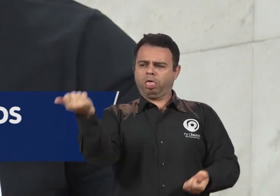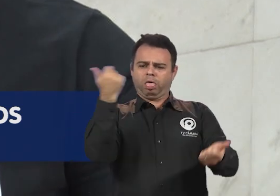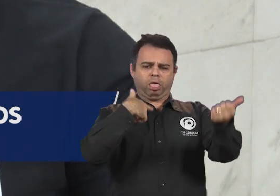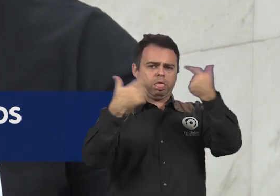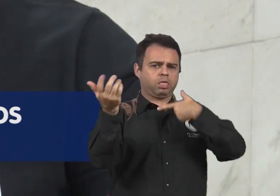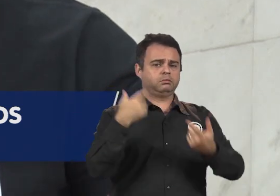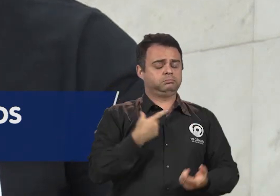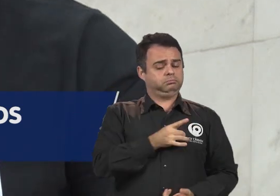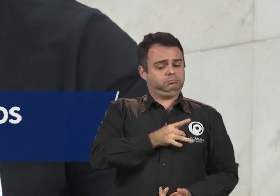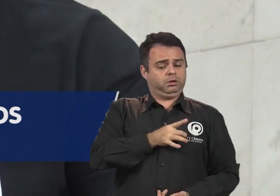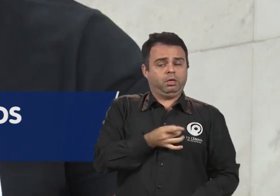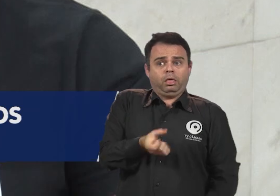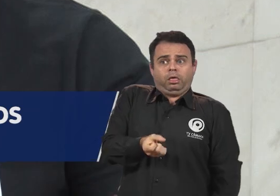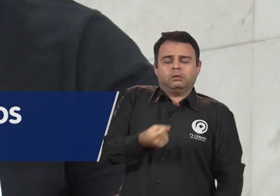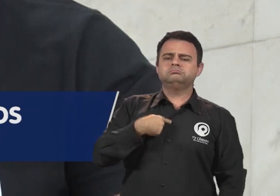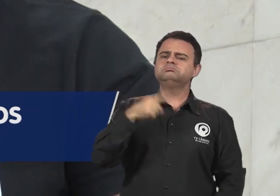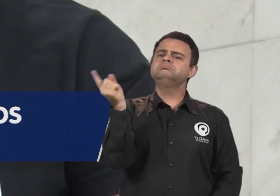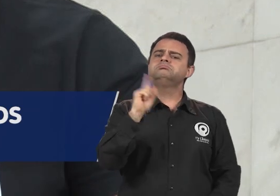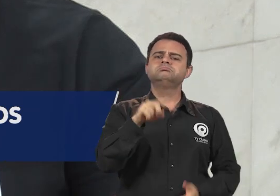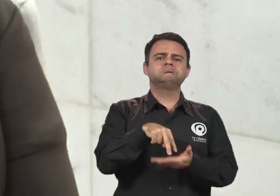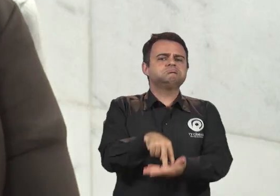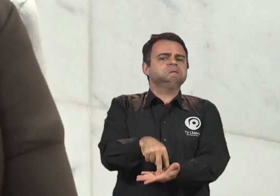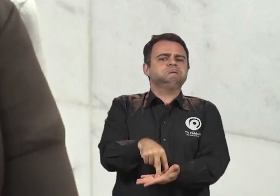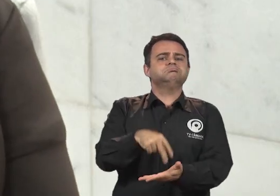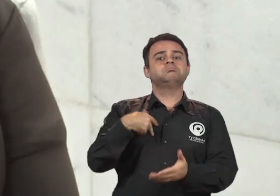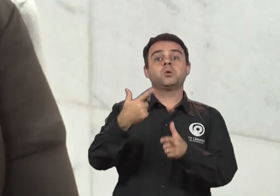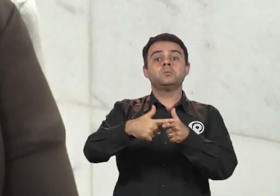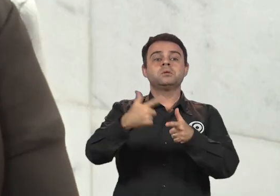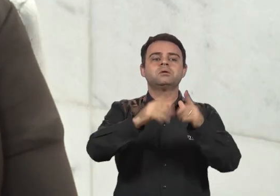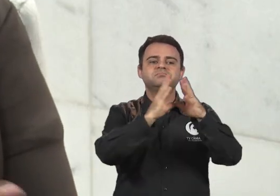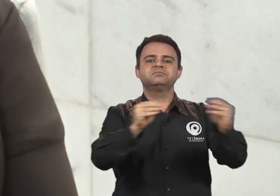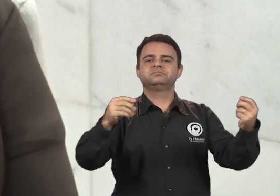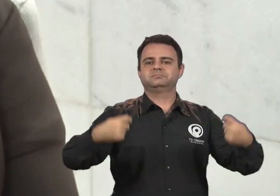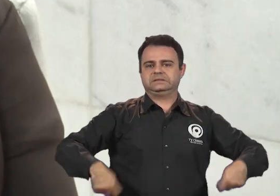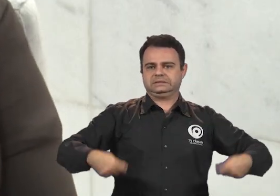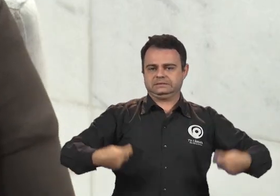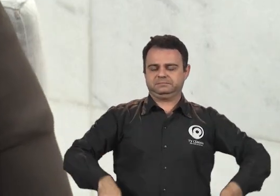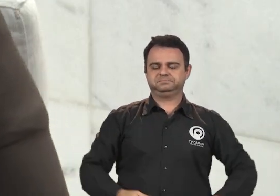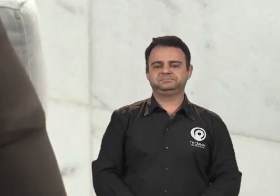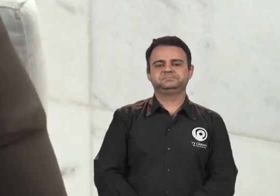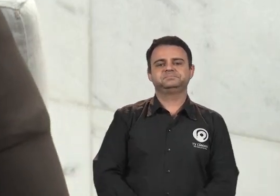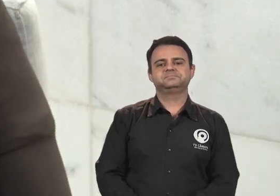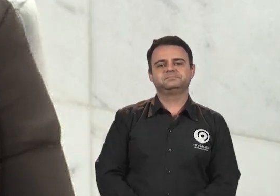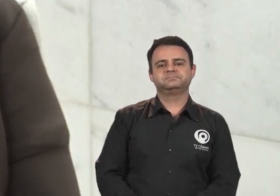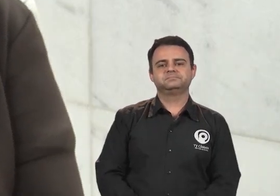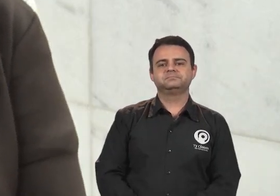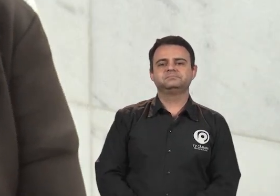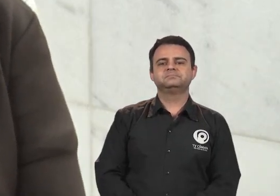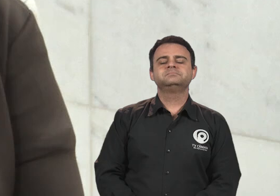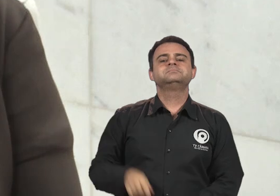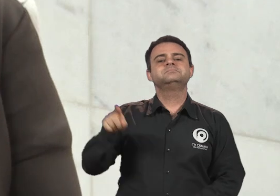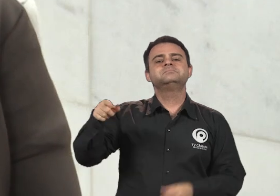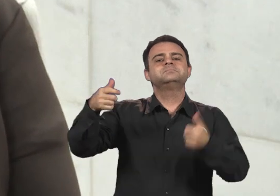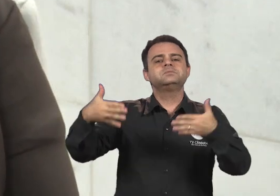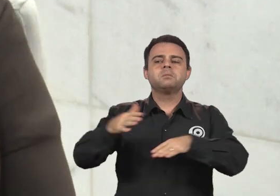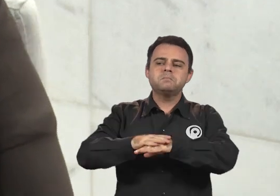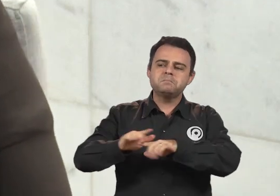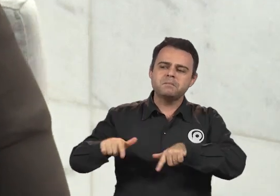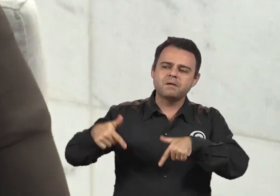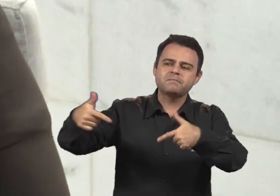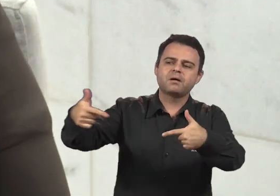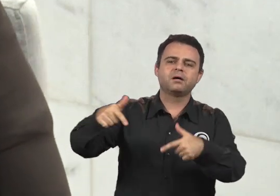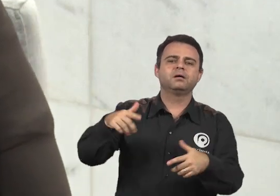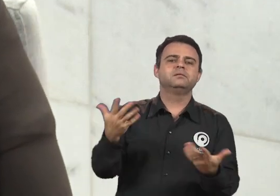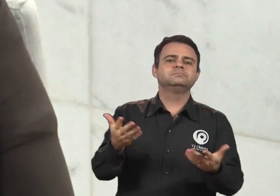problemas com isso. A gente precisa, de fato, resolver o problema. Certo, vereador. Você falou aí de algumas ações solidárias, né, em relação